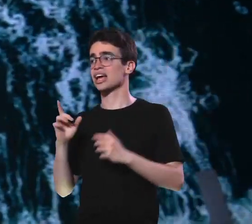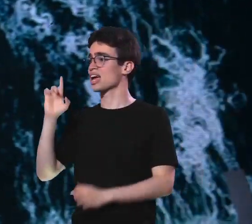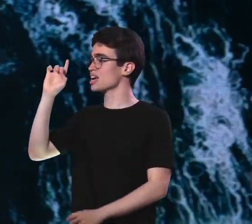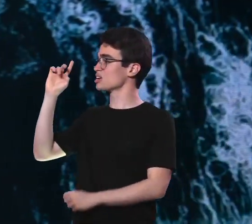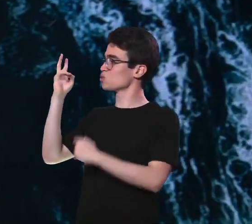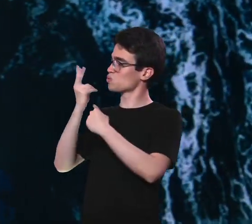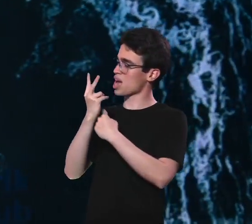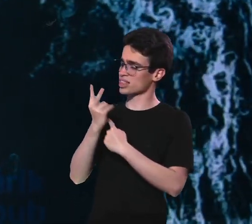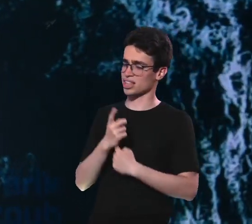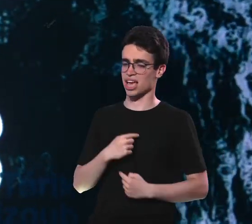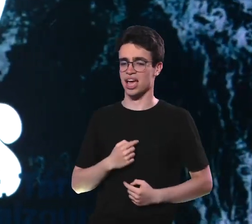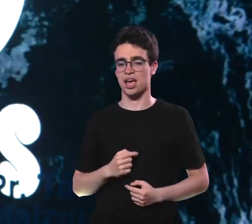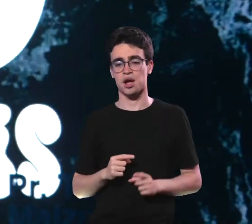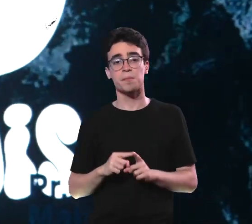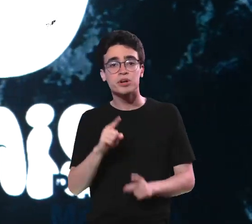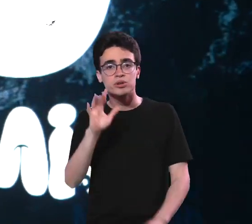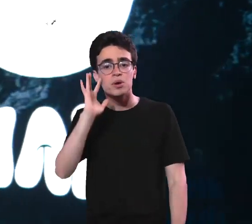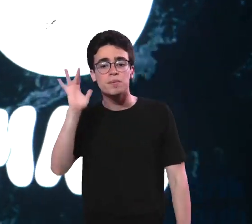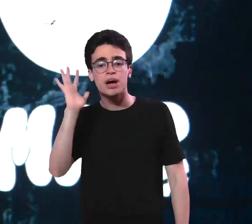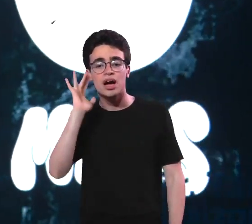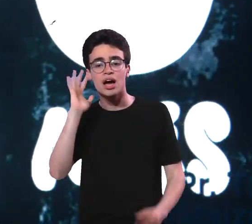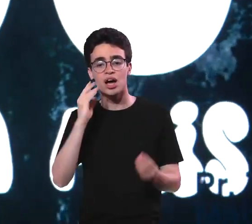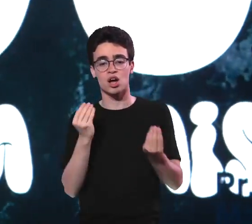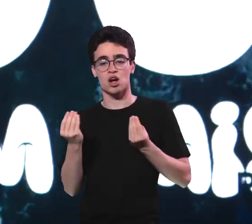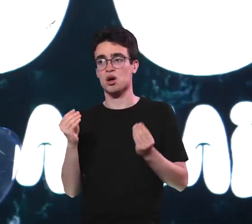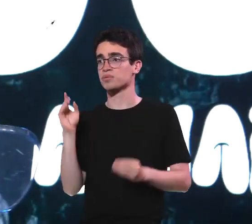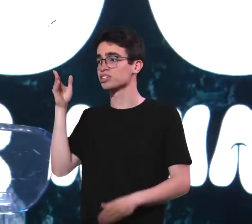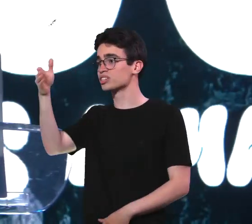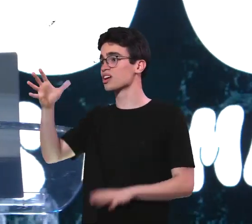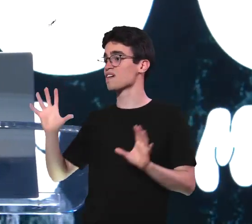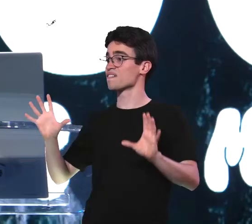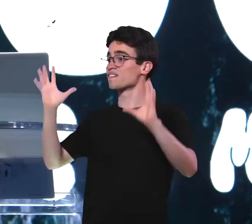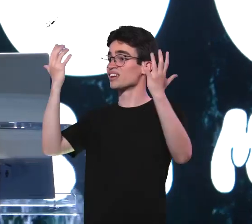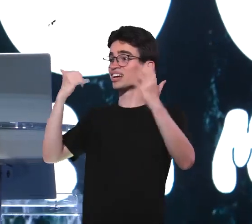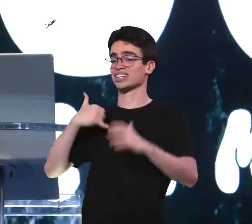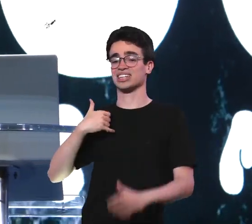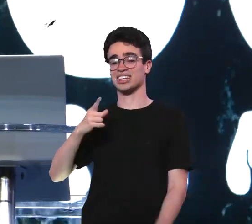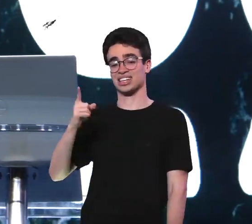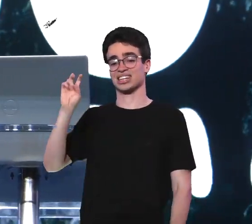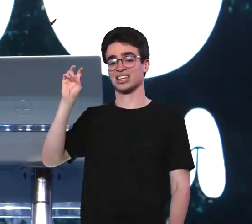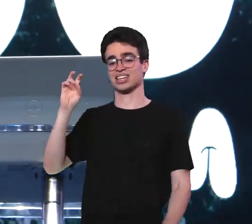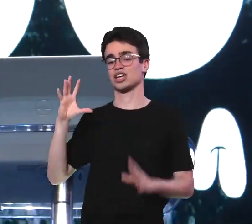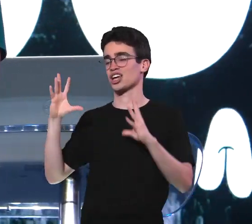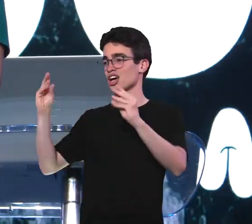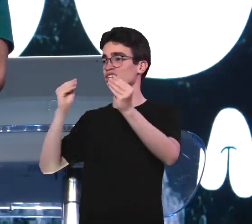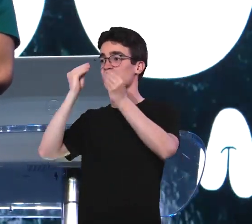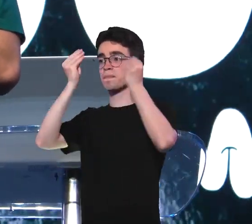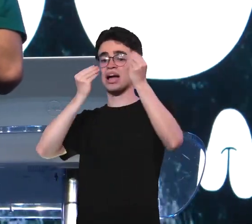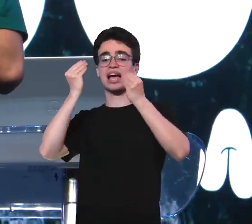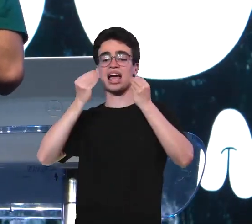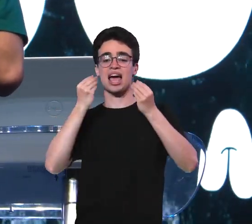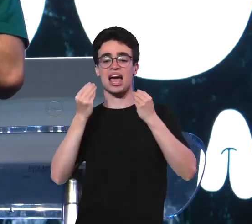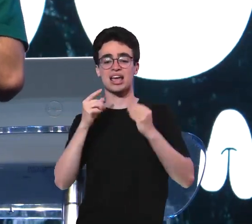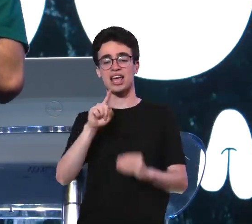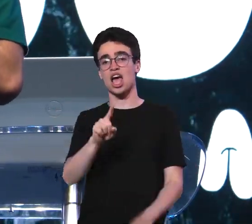Deus. Agora você imagina ela chegando nas festas de 15 anos, todas as meninas maquiadas e ela